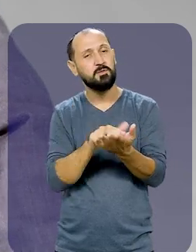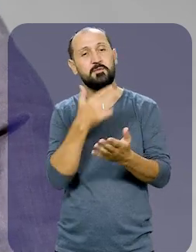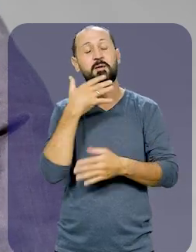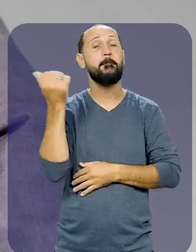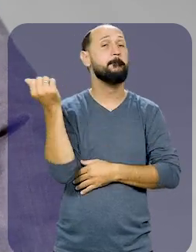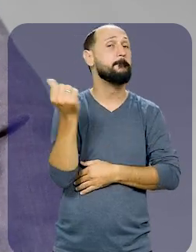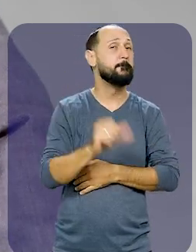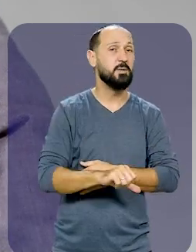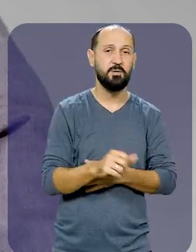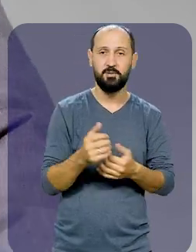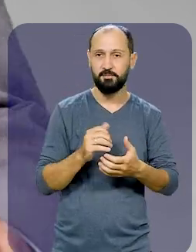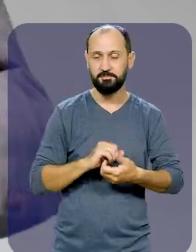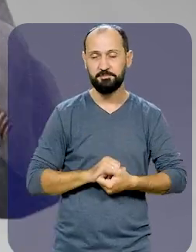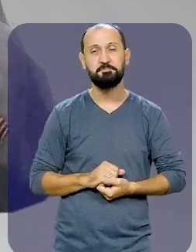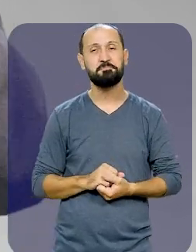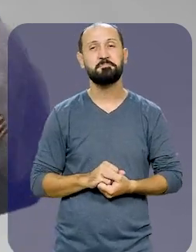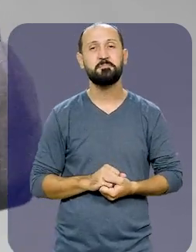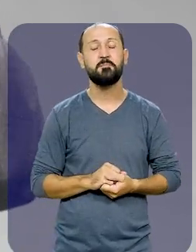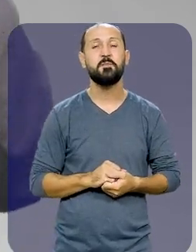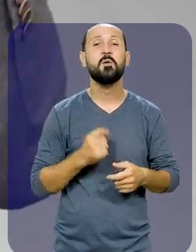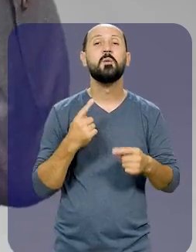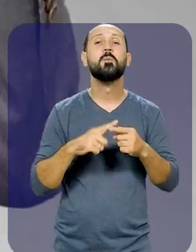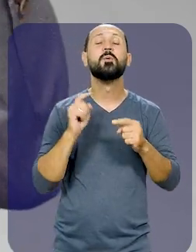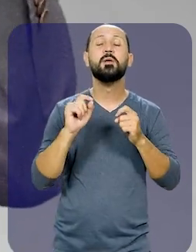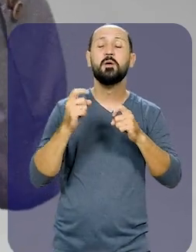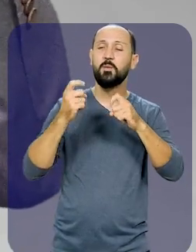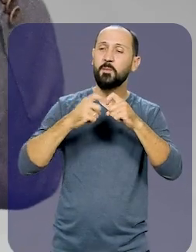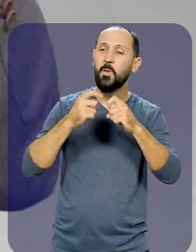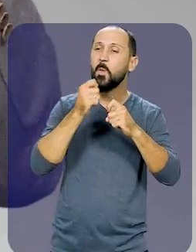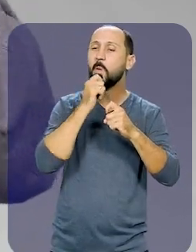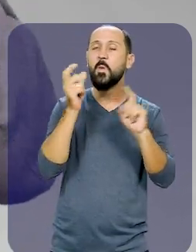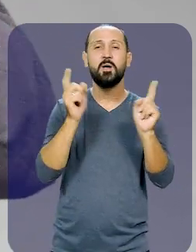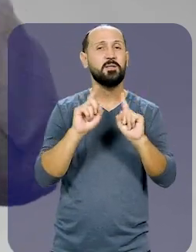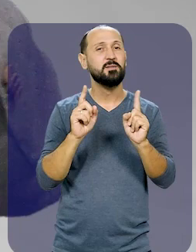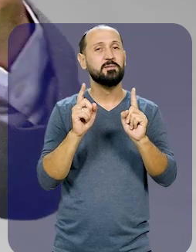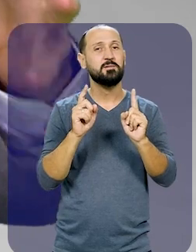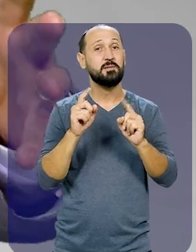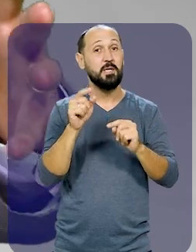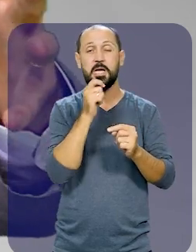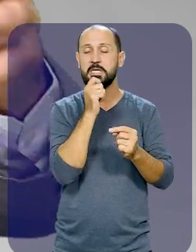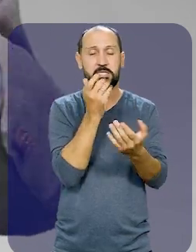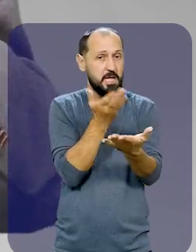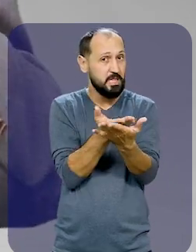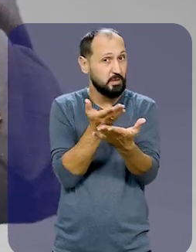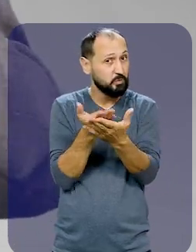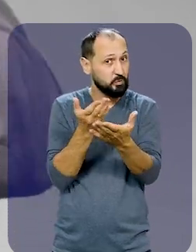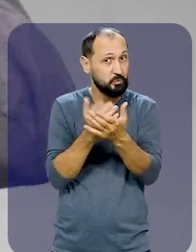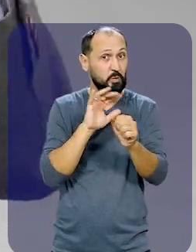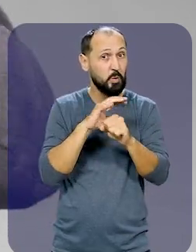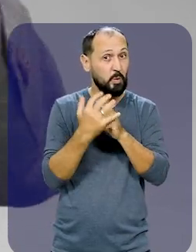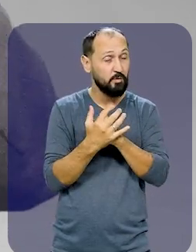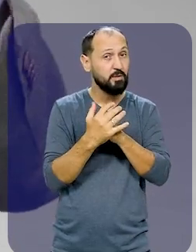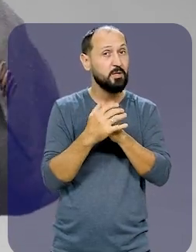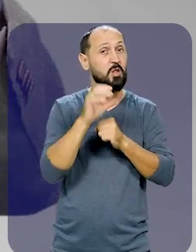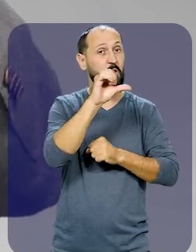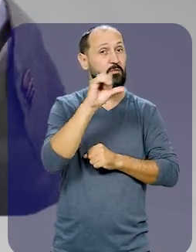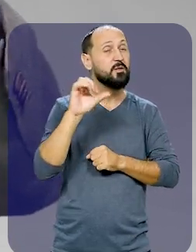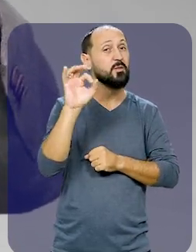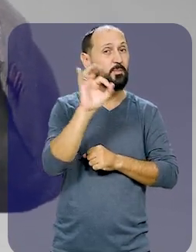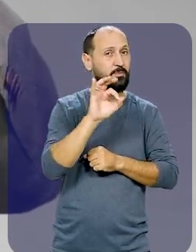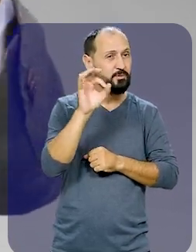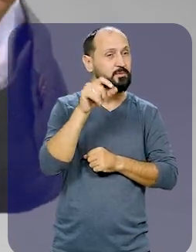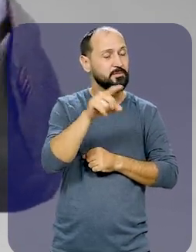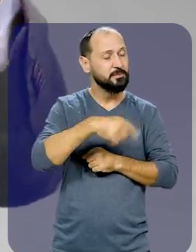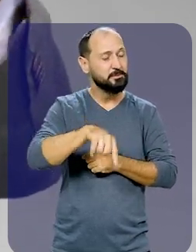quadro violentamente. Por quê? Porque o médico ainda não está com... Quem não estudou Covid, e é 99%